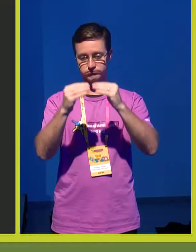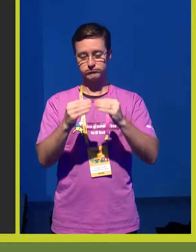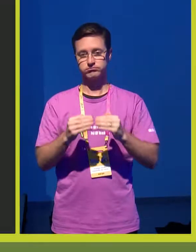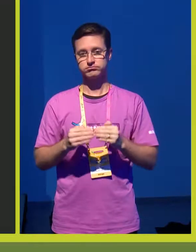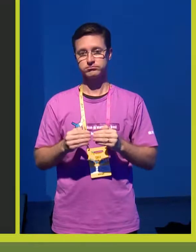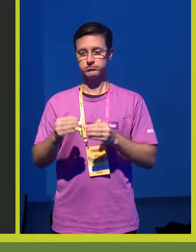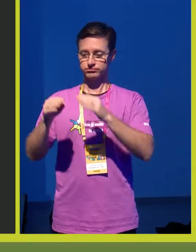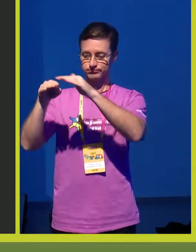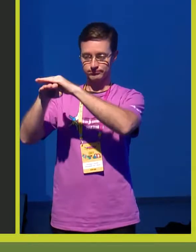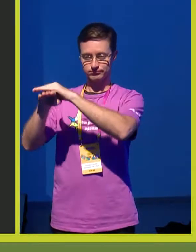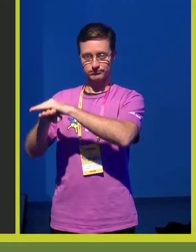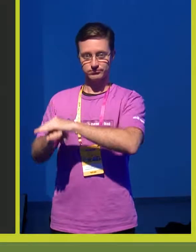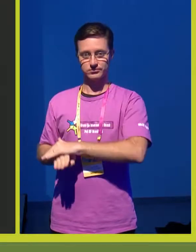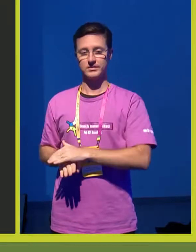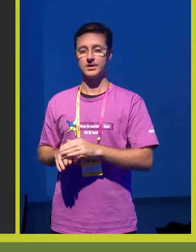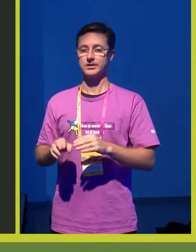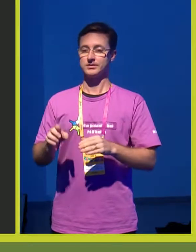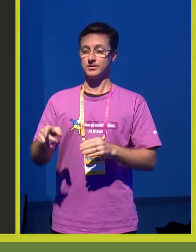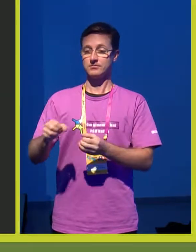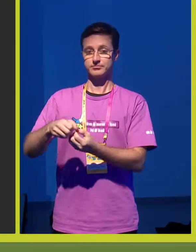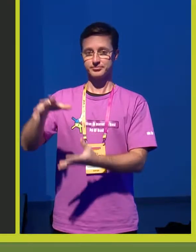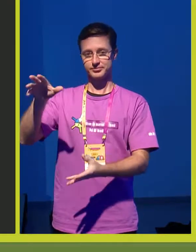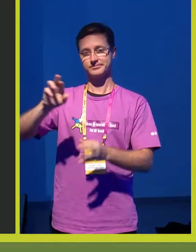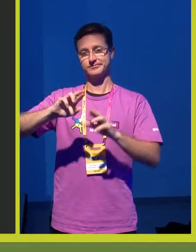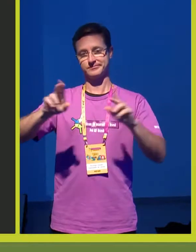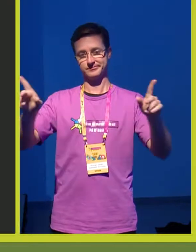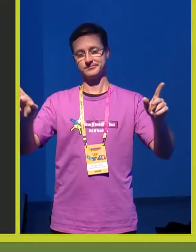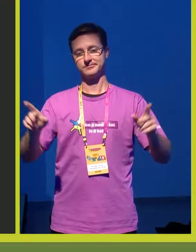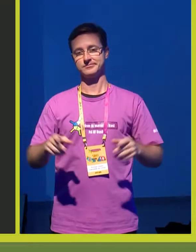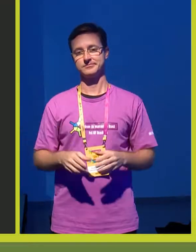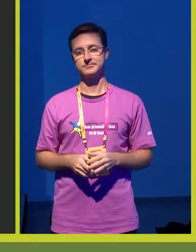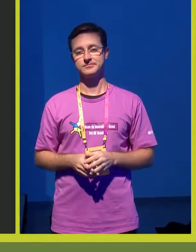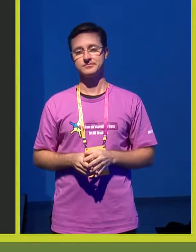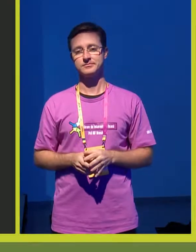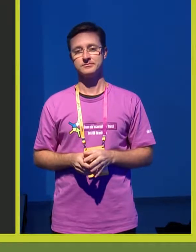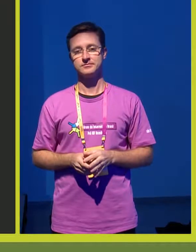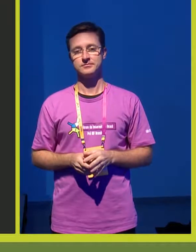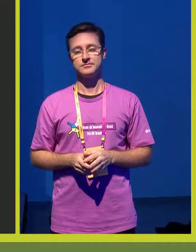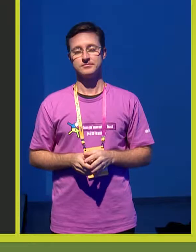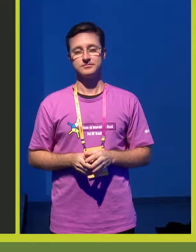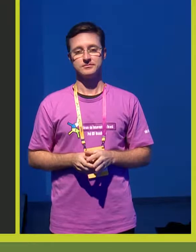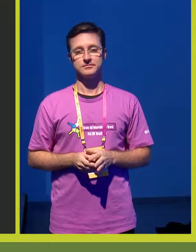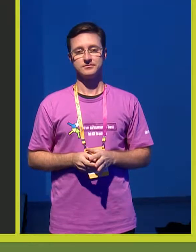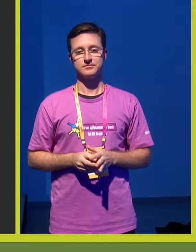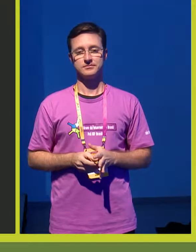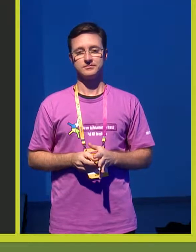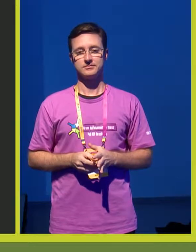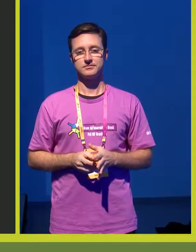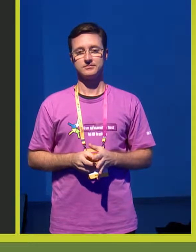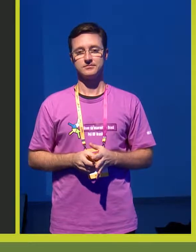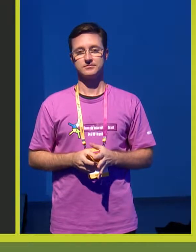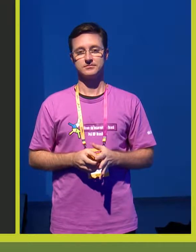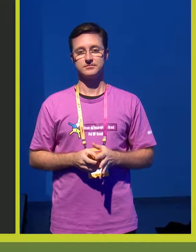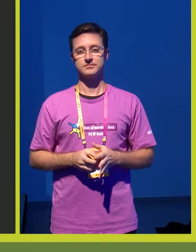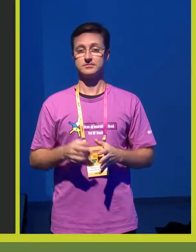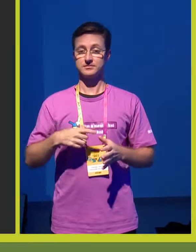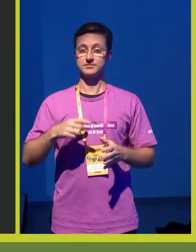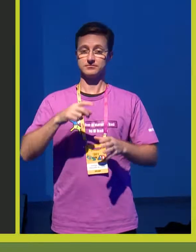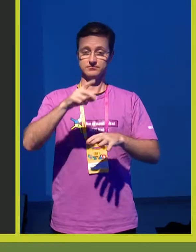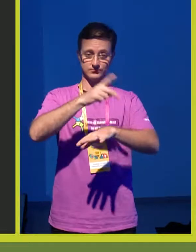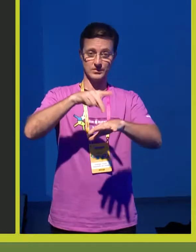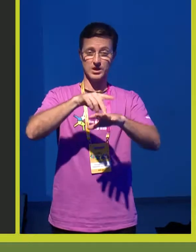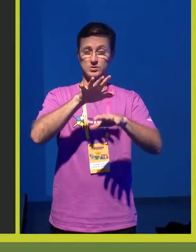armazenadas, ele aparece em todos os julgados. então isso tem um reflexo muito grande na jurisprudência ao redor de todo o país